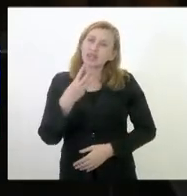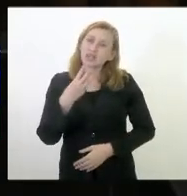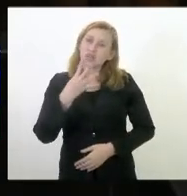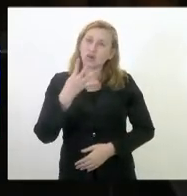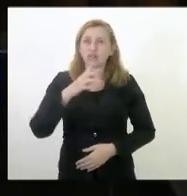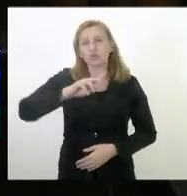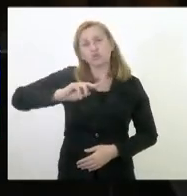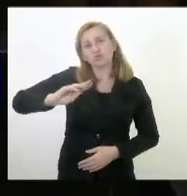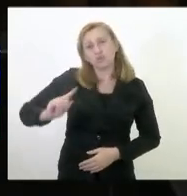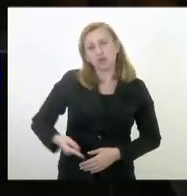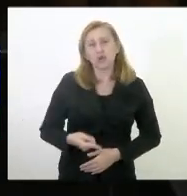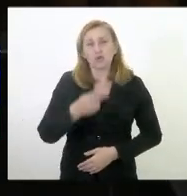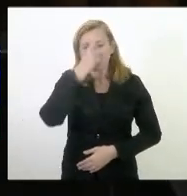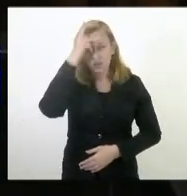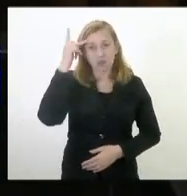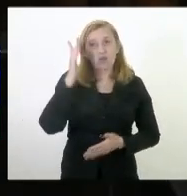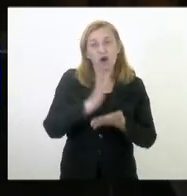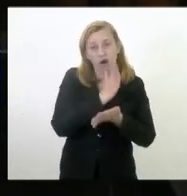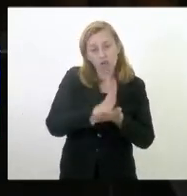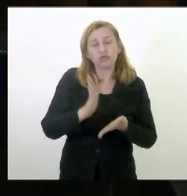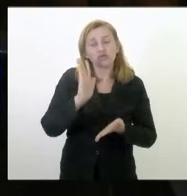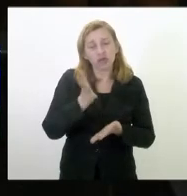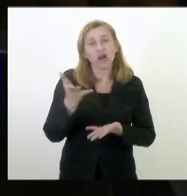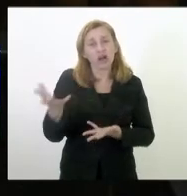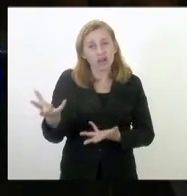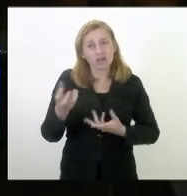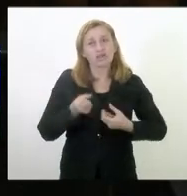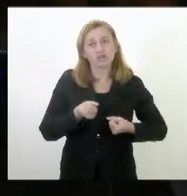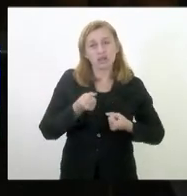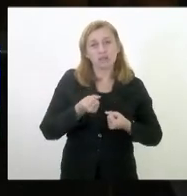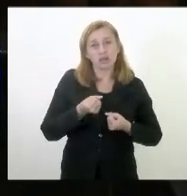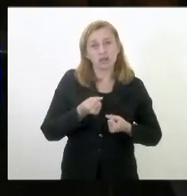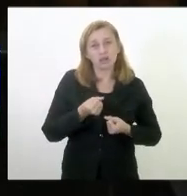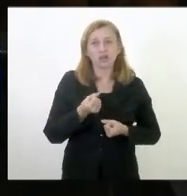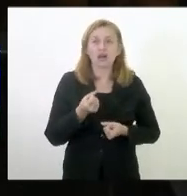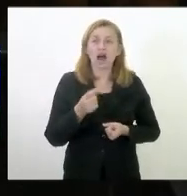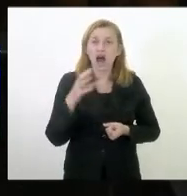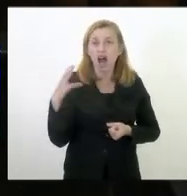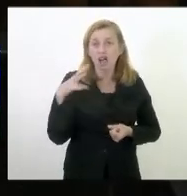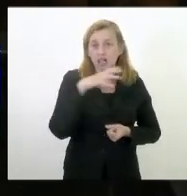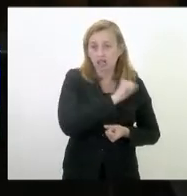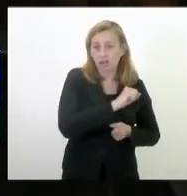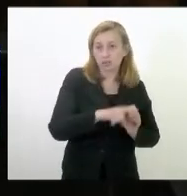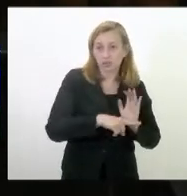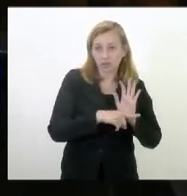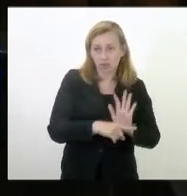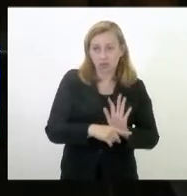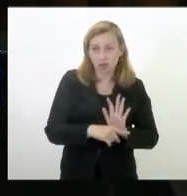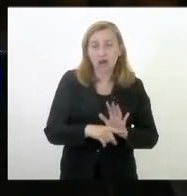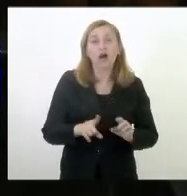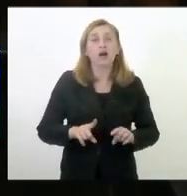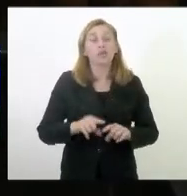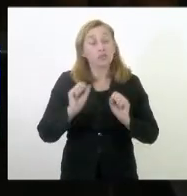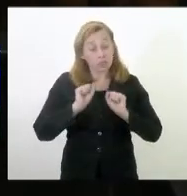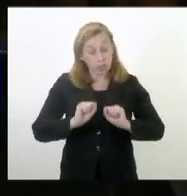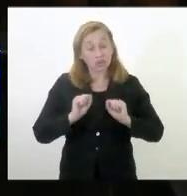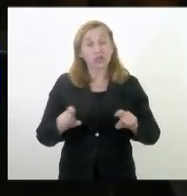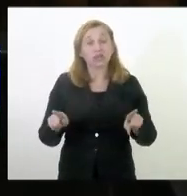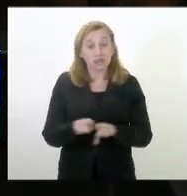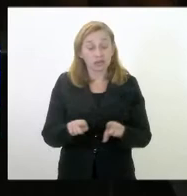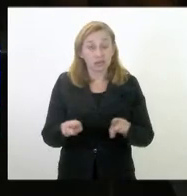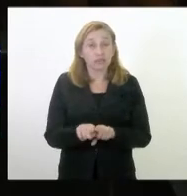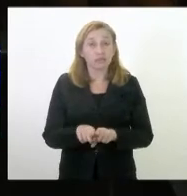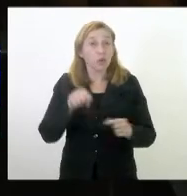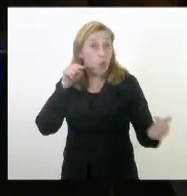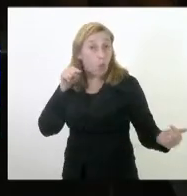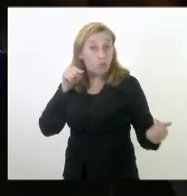pessoas. Alguns já estão, inclusive, recebendo esse auxílio emergencial. Mas se ele puder ter também o